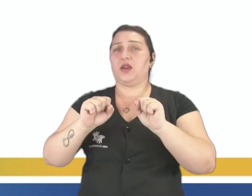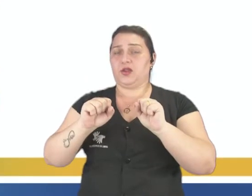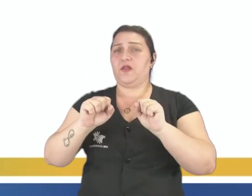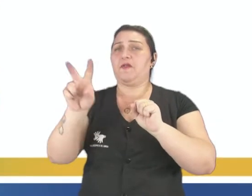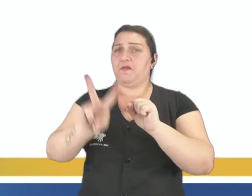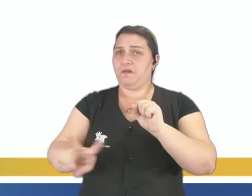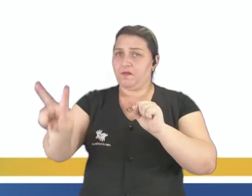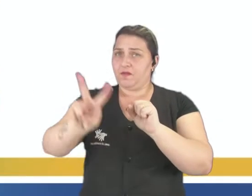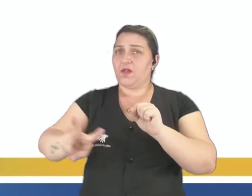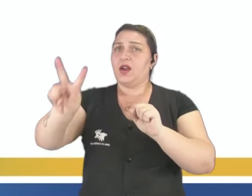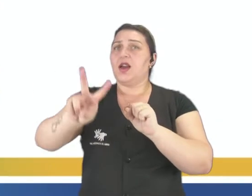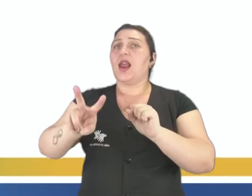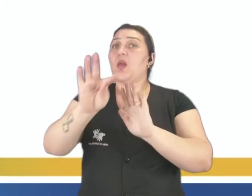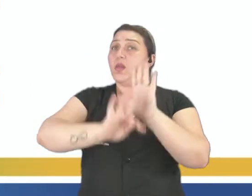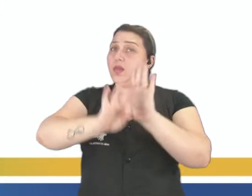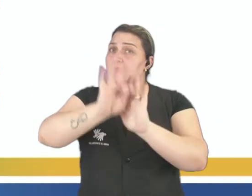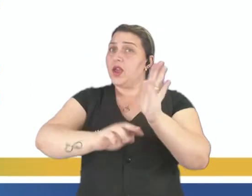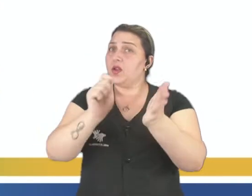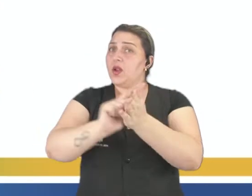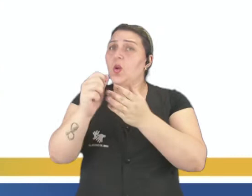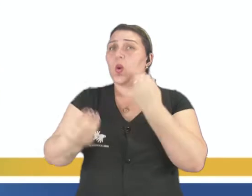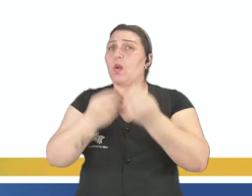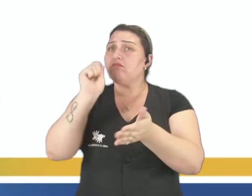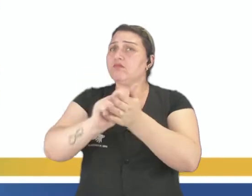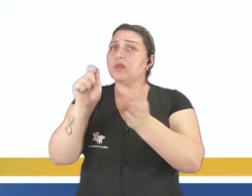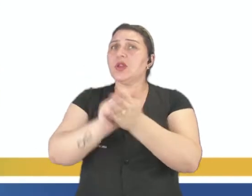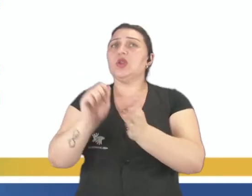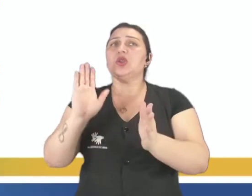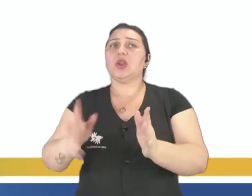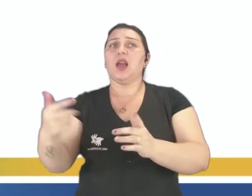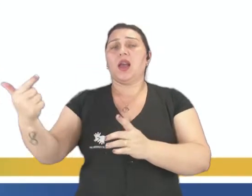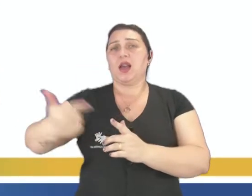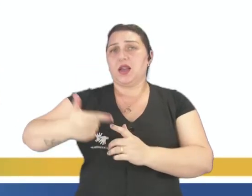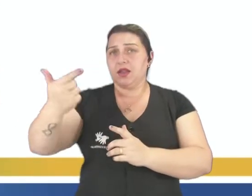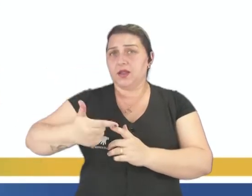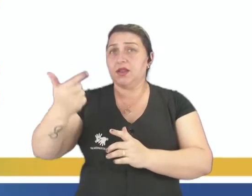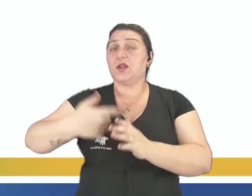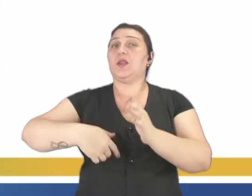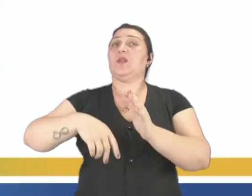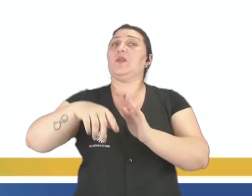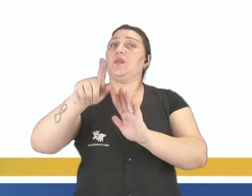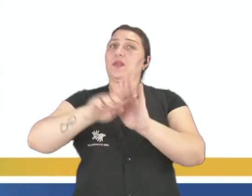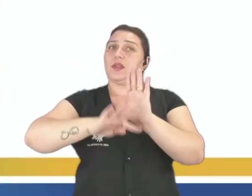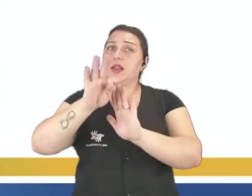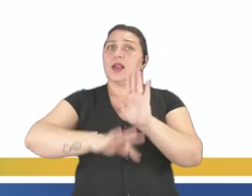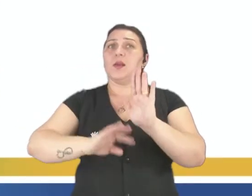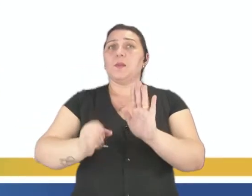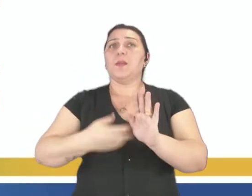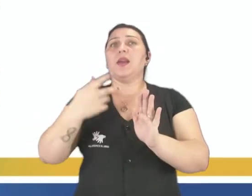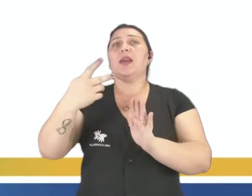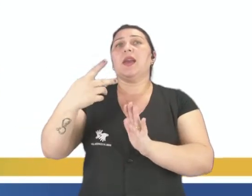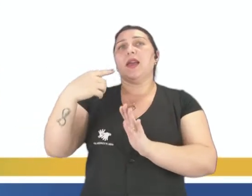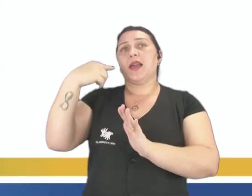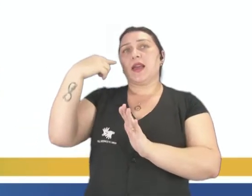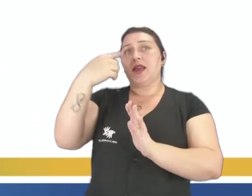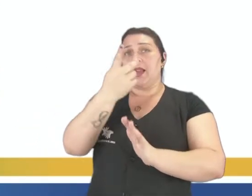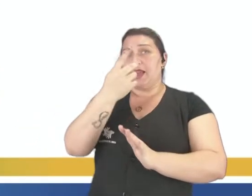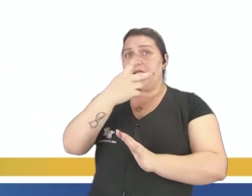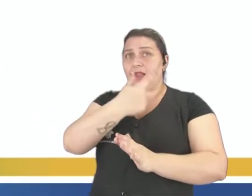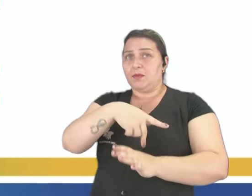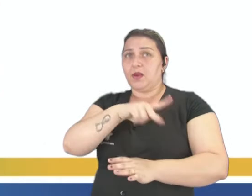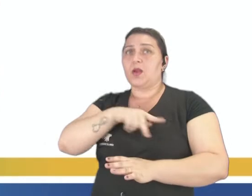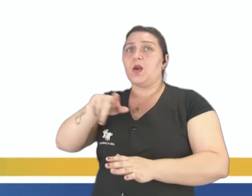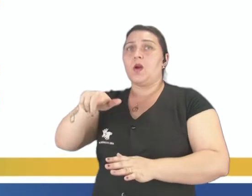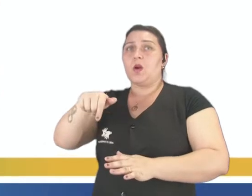o que é a forma textual. Já o segundo é baseado na poesia do espanhol Quevedo, caracteriza o